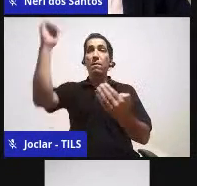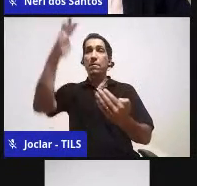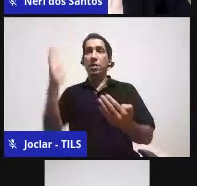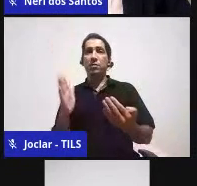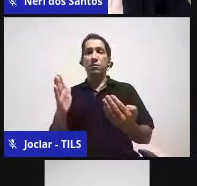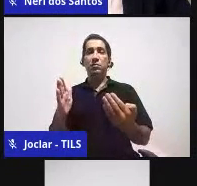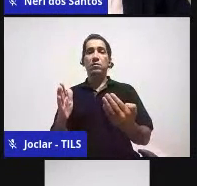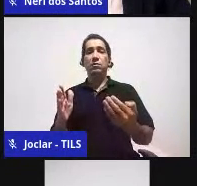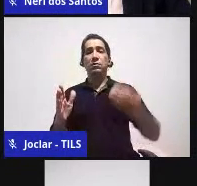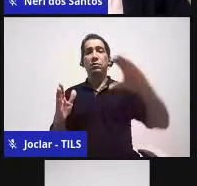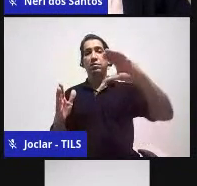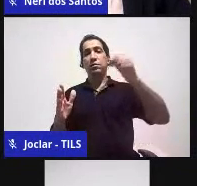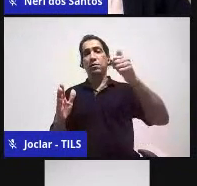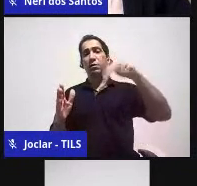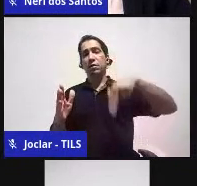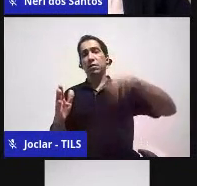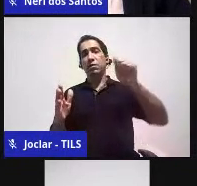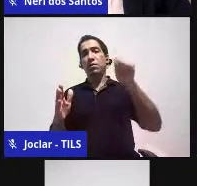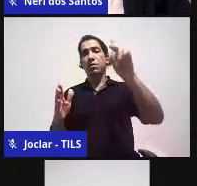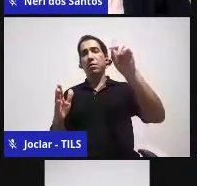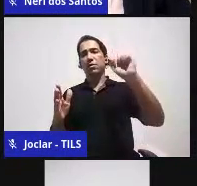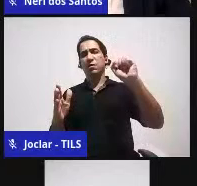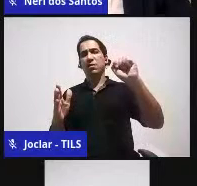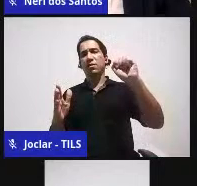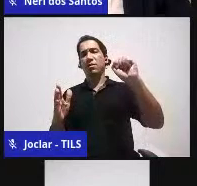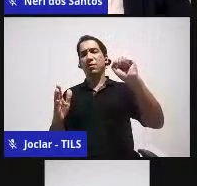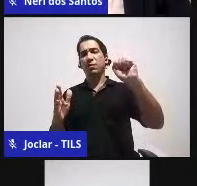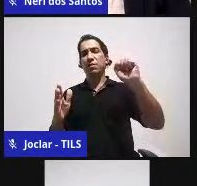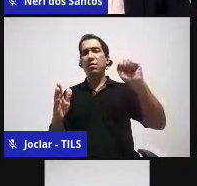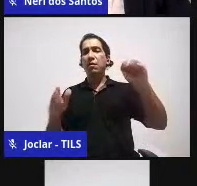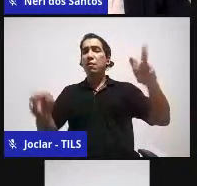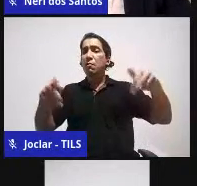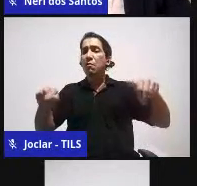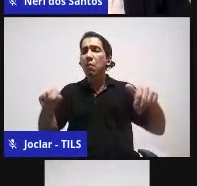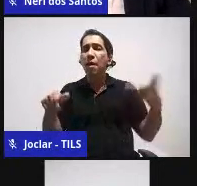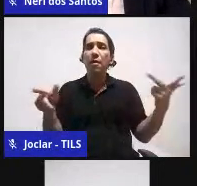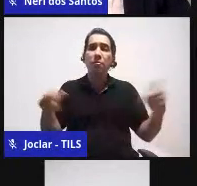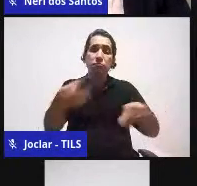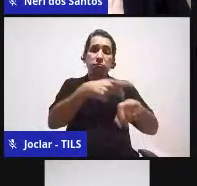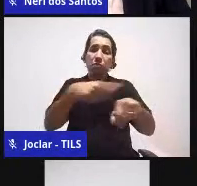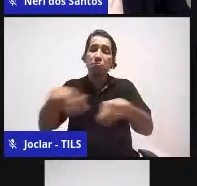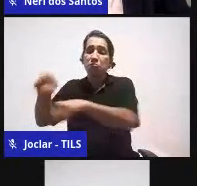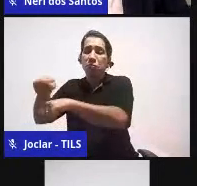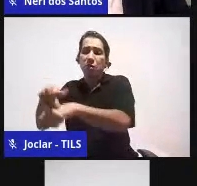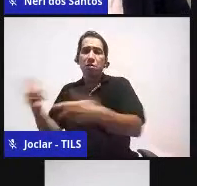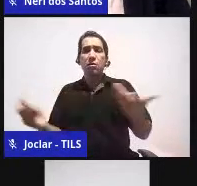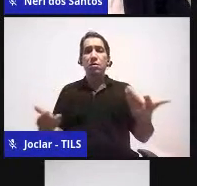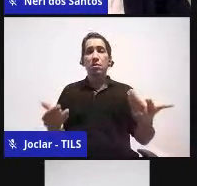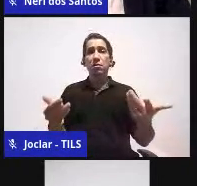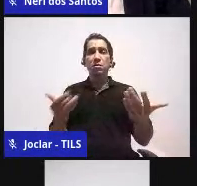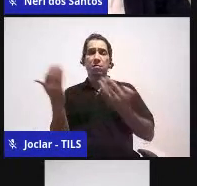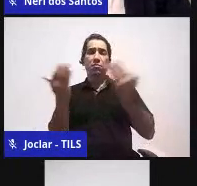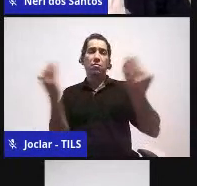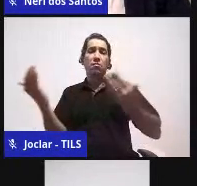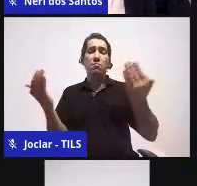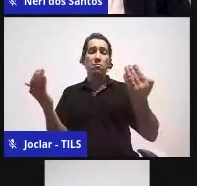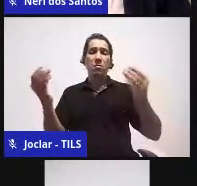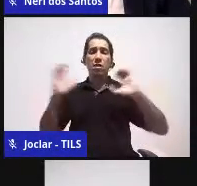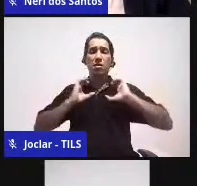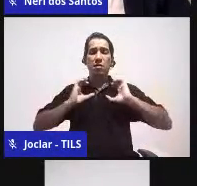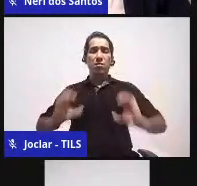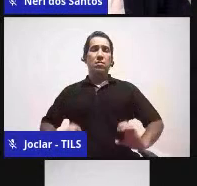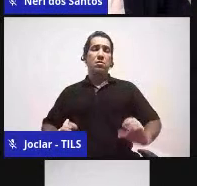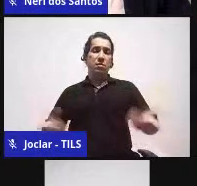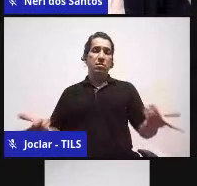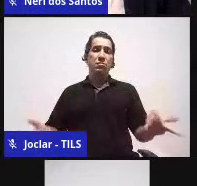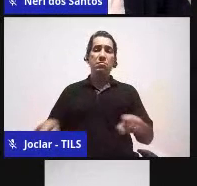respeito à necessidade dos avanços da cidadania e a prevalência de uma visão mais coletiva em detrimento do